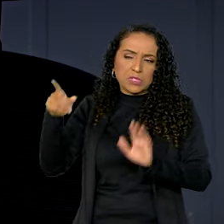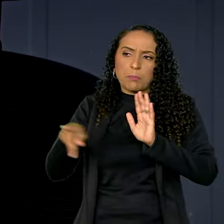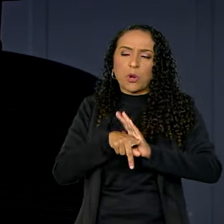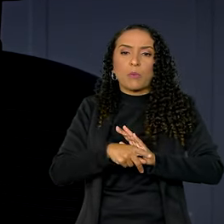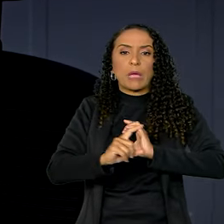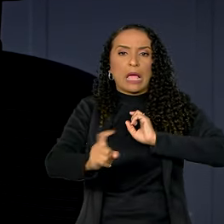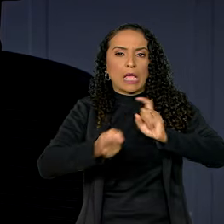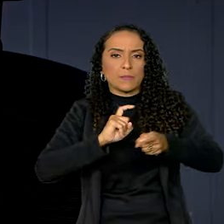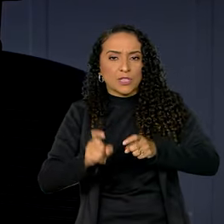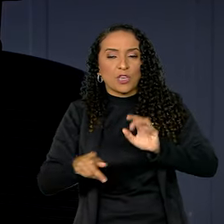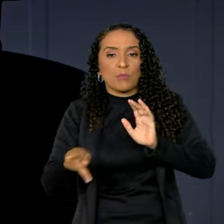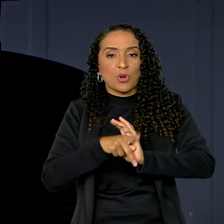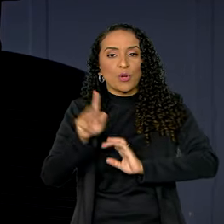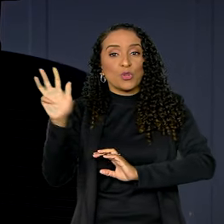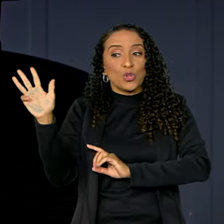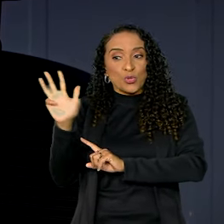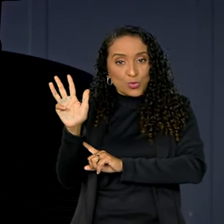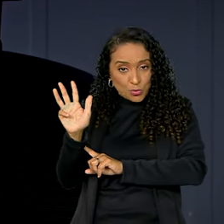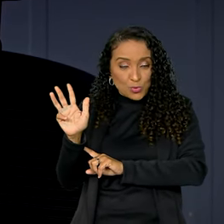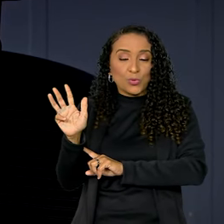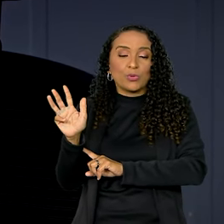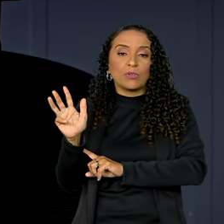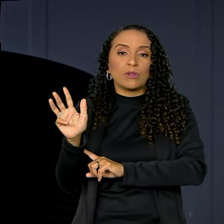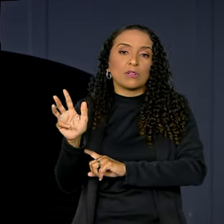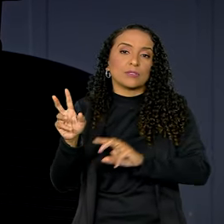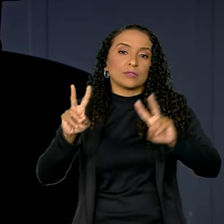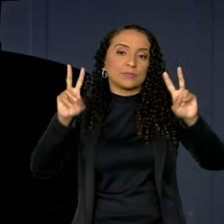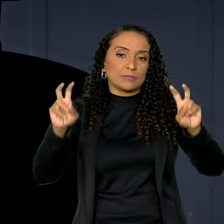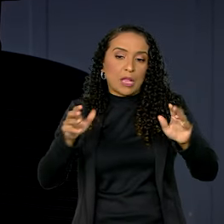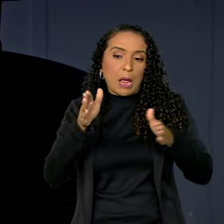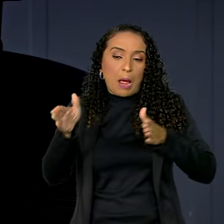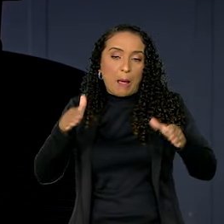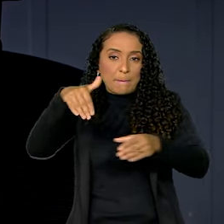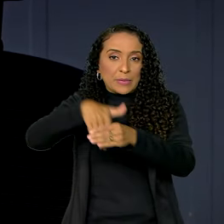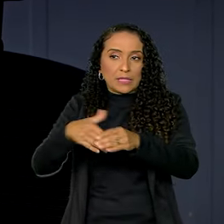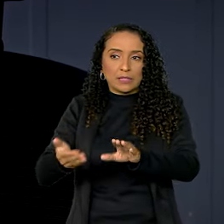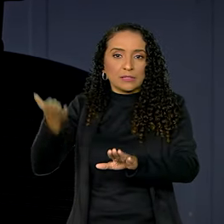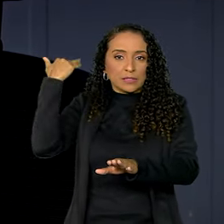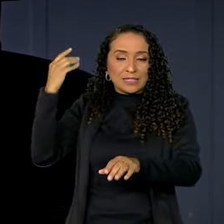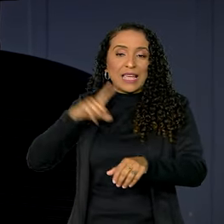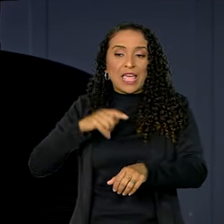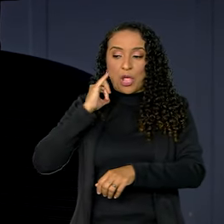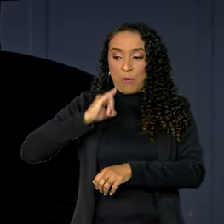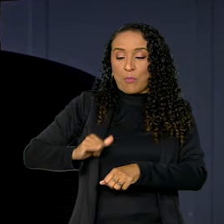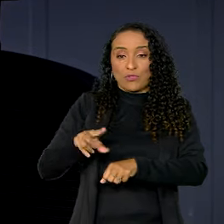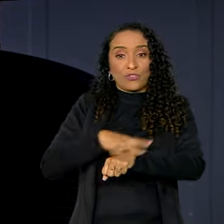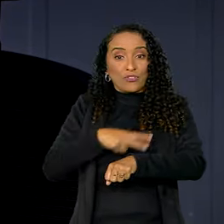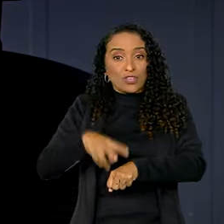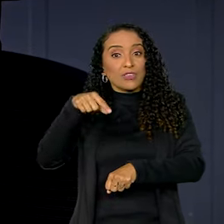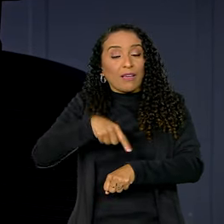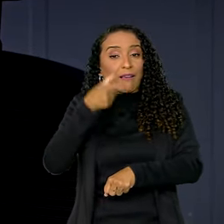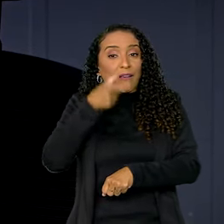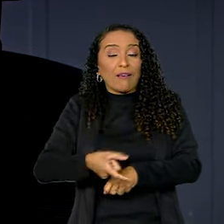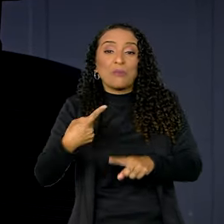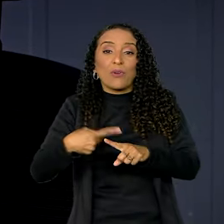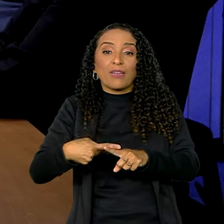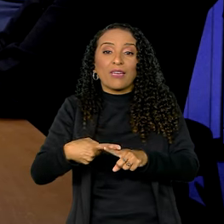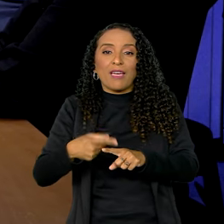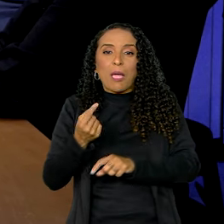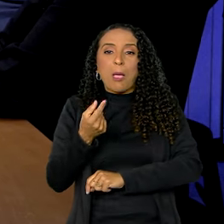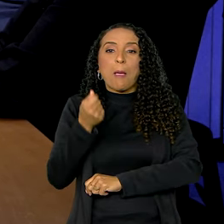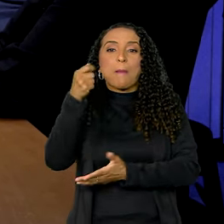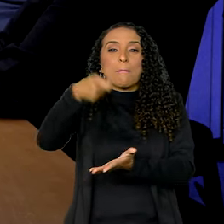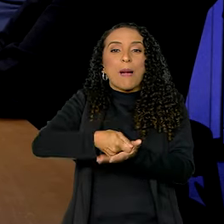administração Lula né de digamos em mandatos anteriores é o bolsa verde o bolsa verde é muito interessante porque ele